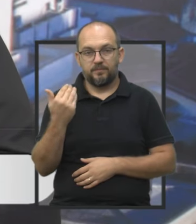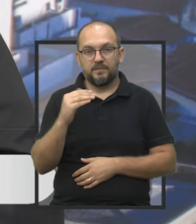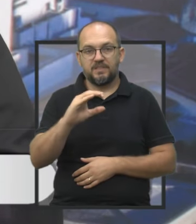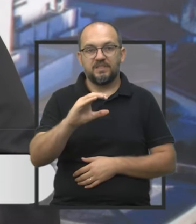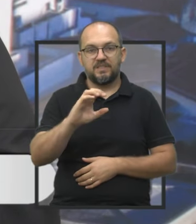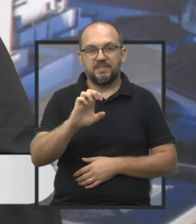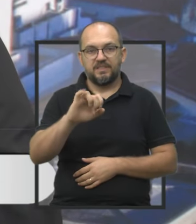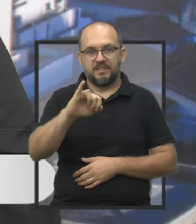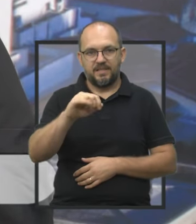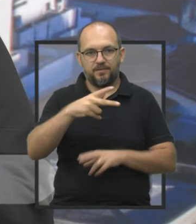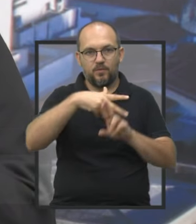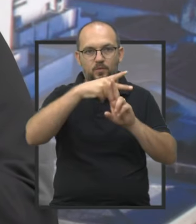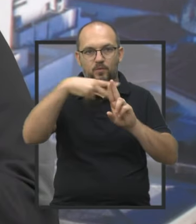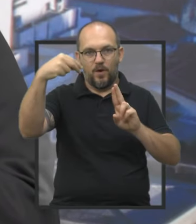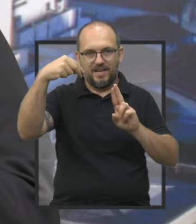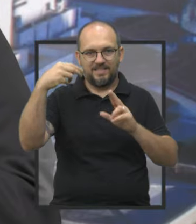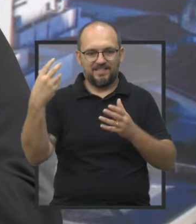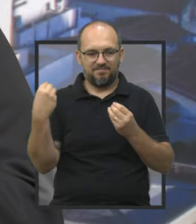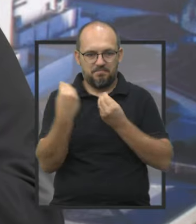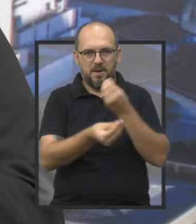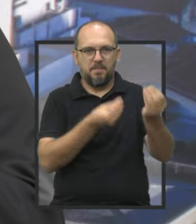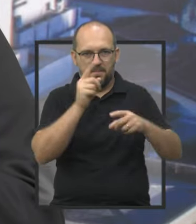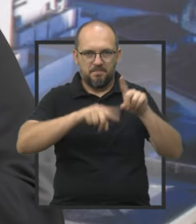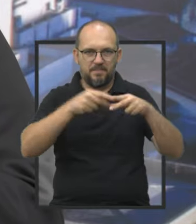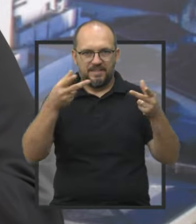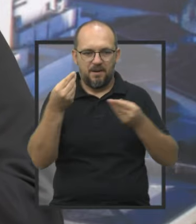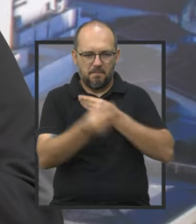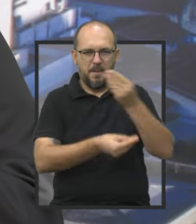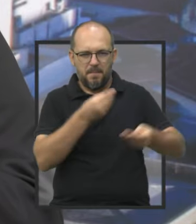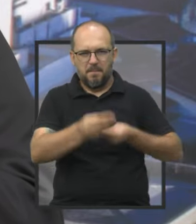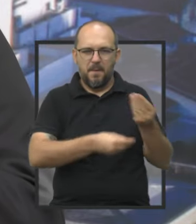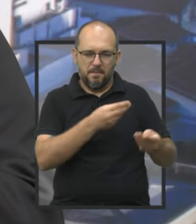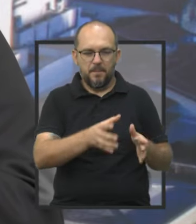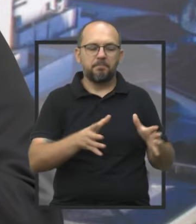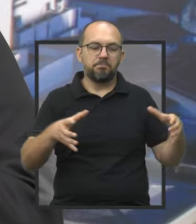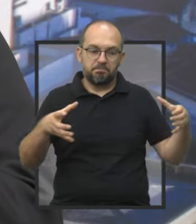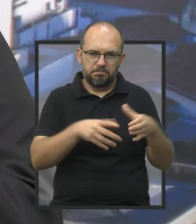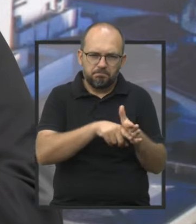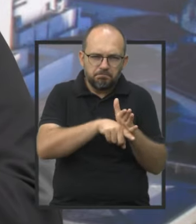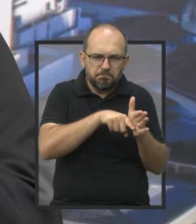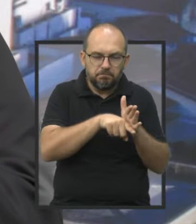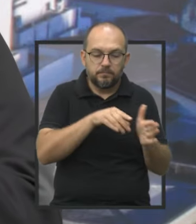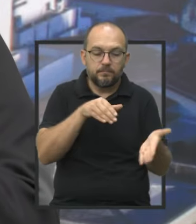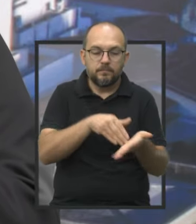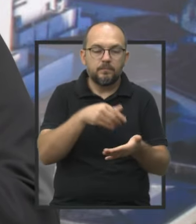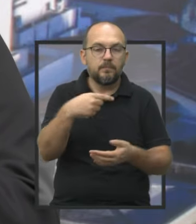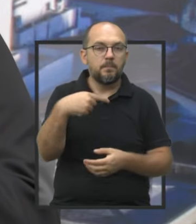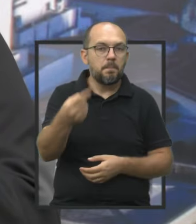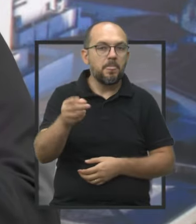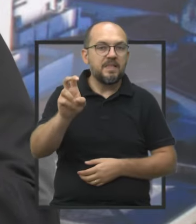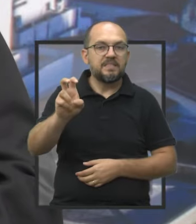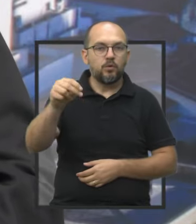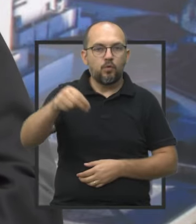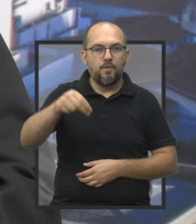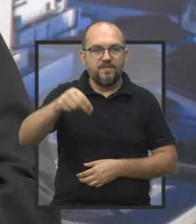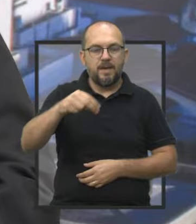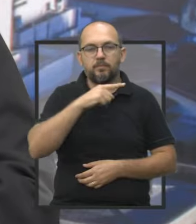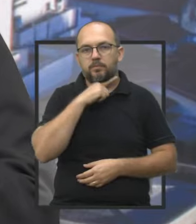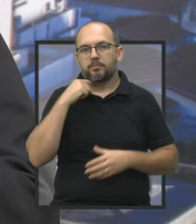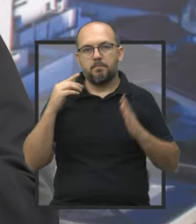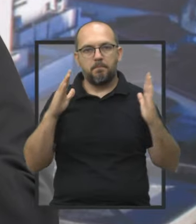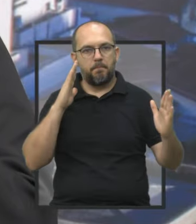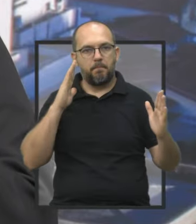das contrapartidas da UNOeste. Nós estamos aí, até o dia 5 de novembro, nós temos o prazo para